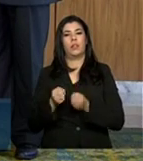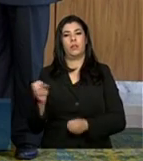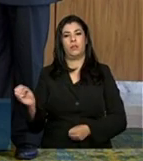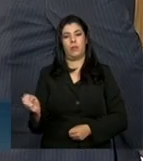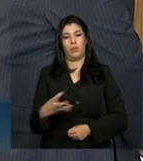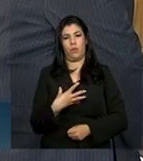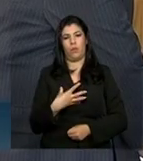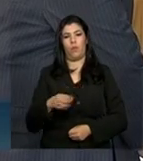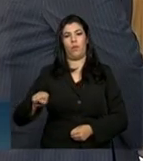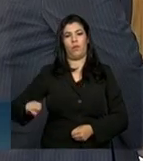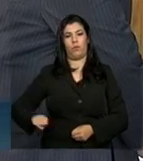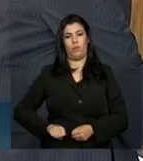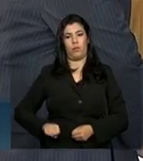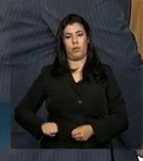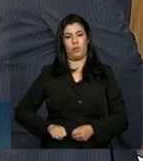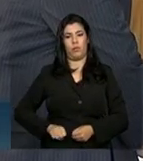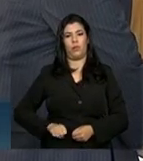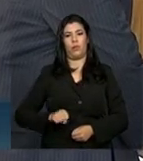Japão.